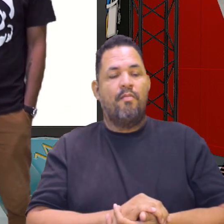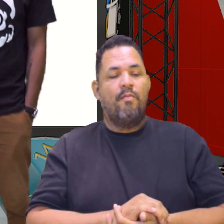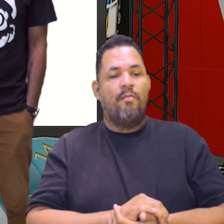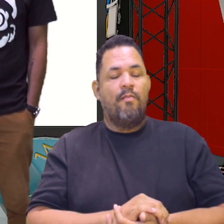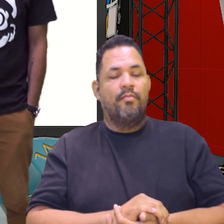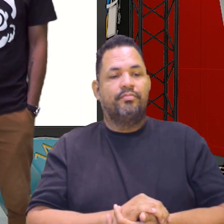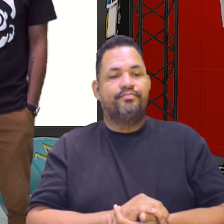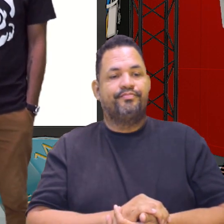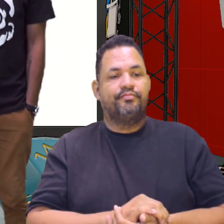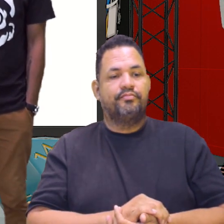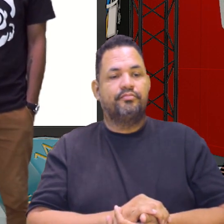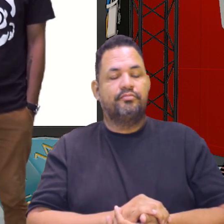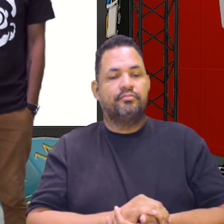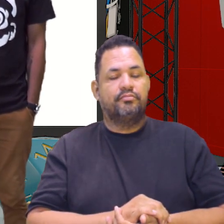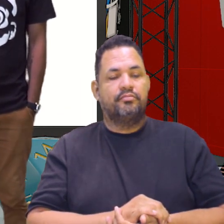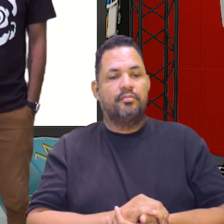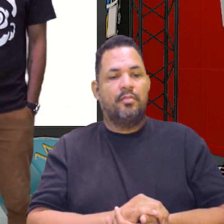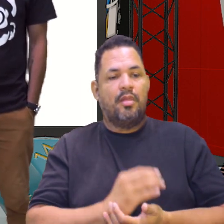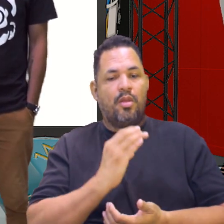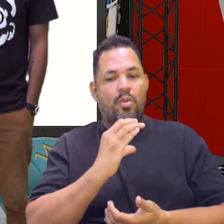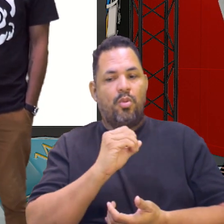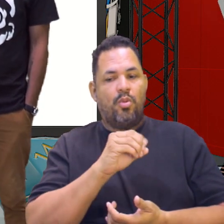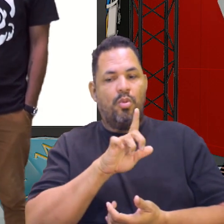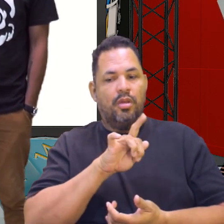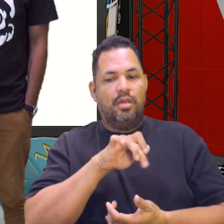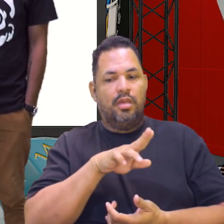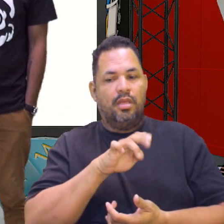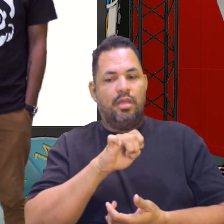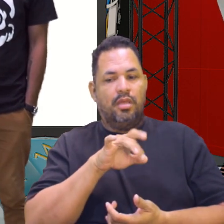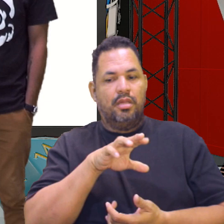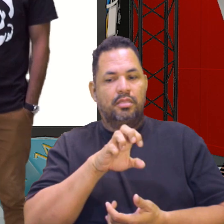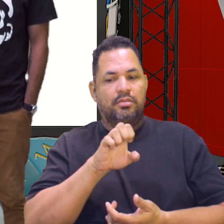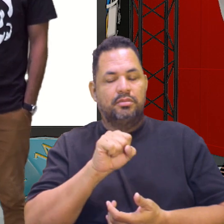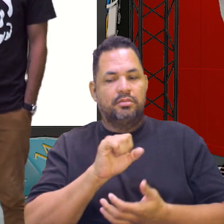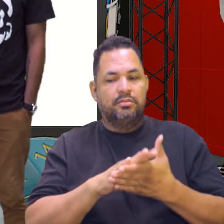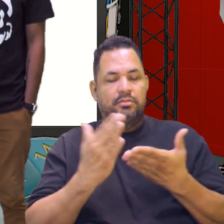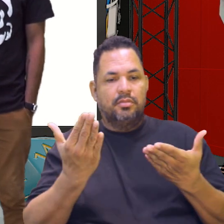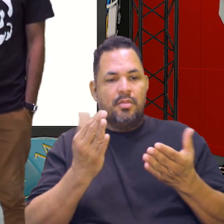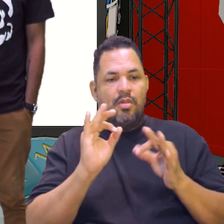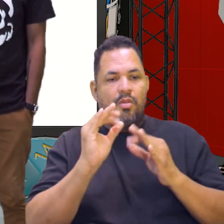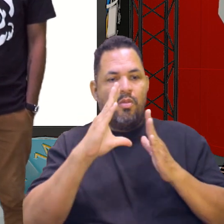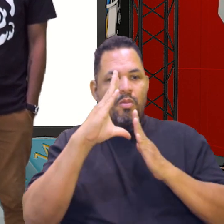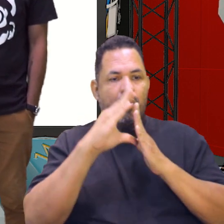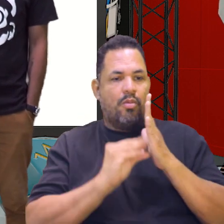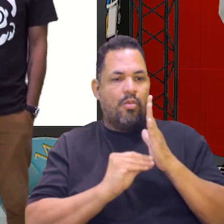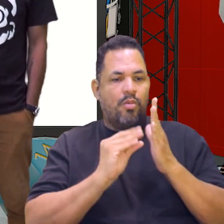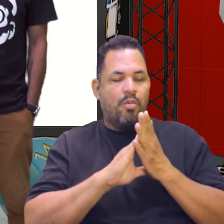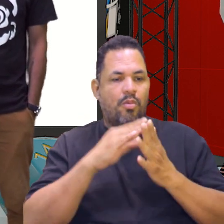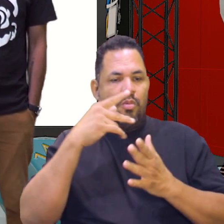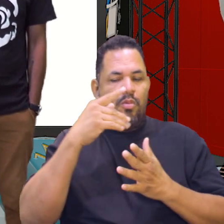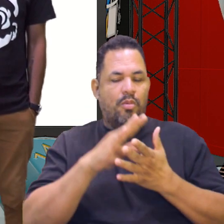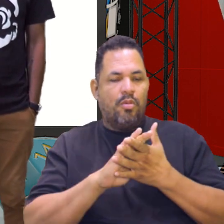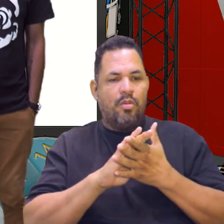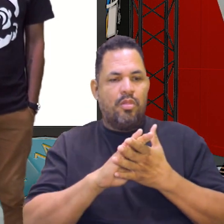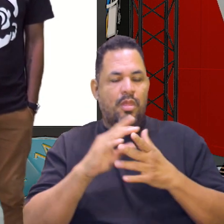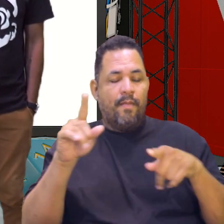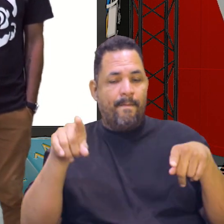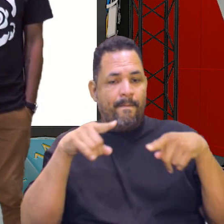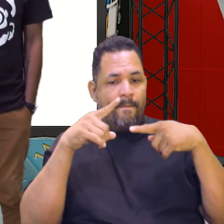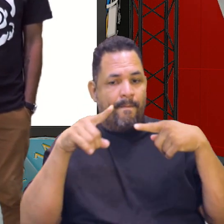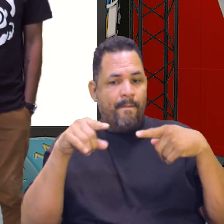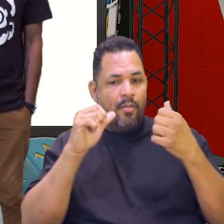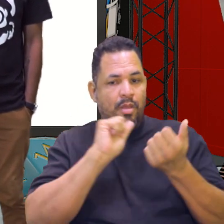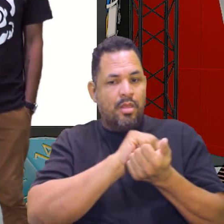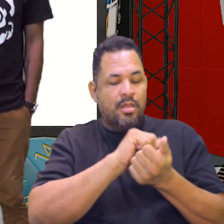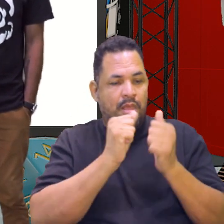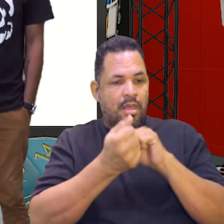para ver se eles eram colineares ou não, né? Então tá até fresquinho na memória de vocês, que é aquele conteúdo da paródia, tá?